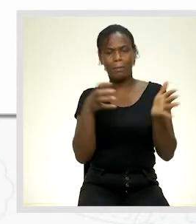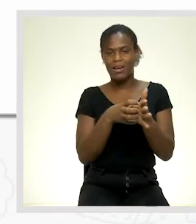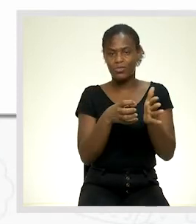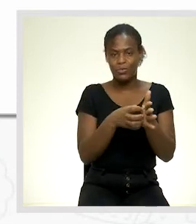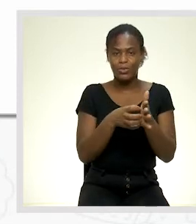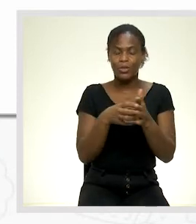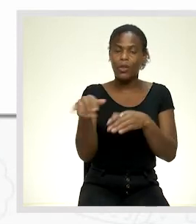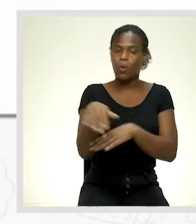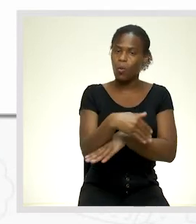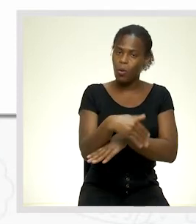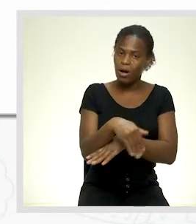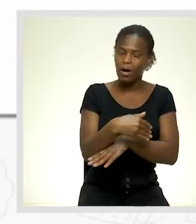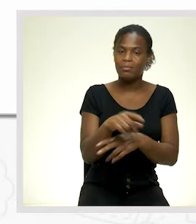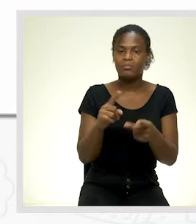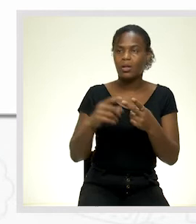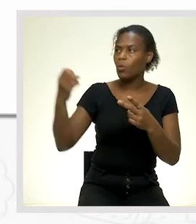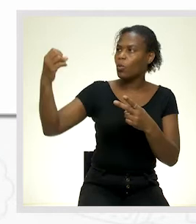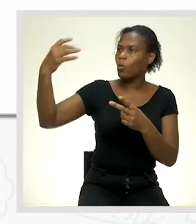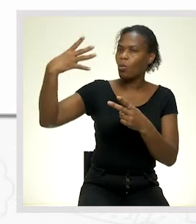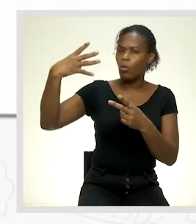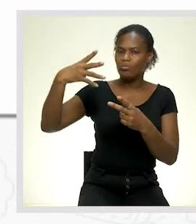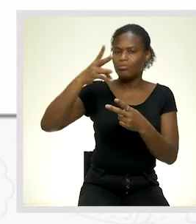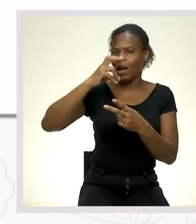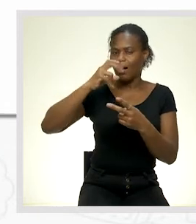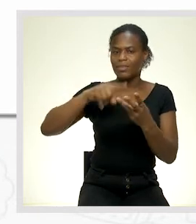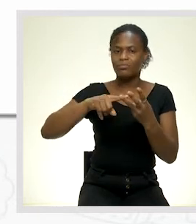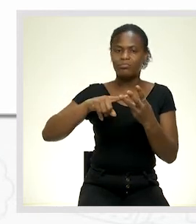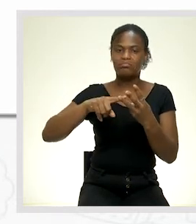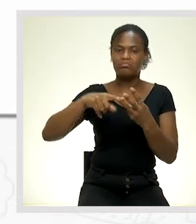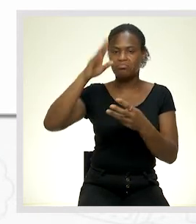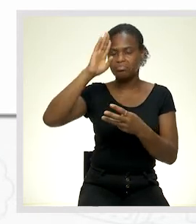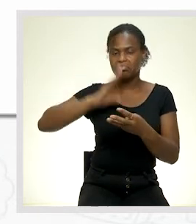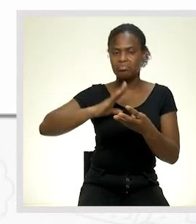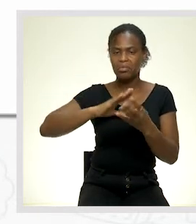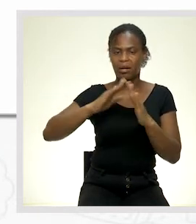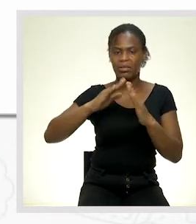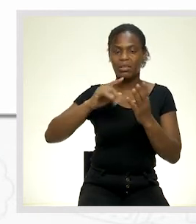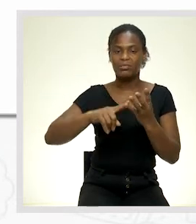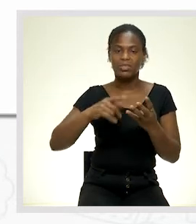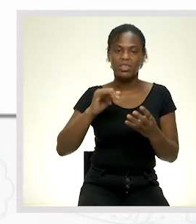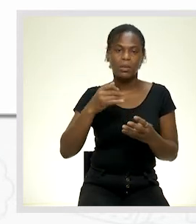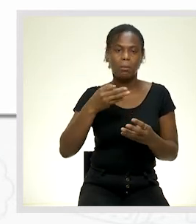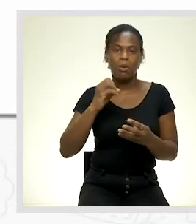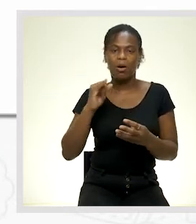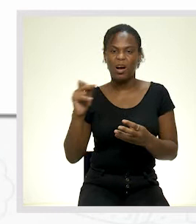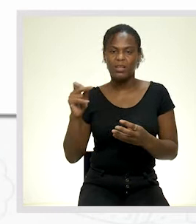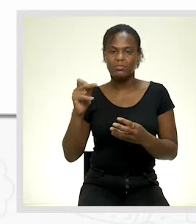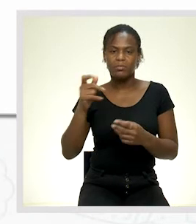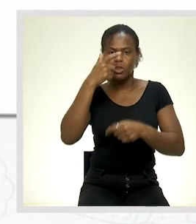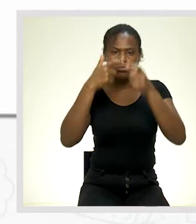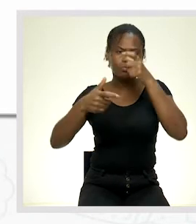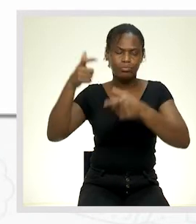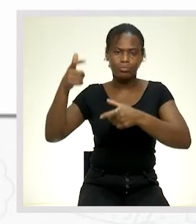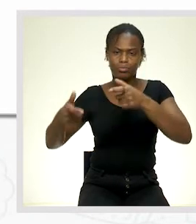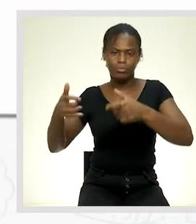imagens: as ruas, a iluminação a gás, os quartéis, as topóias e a fauna humana.